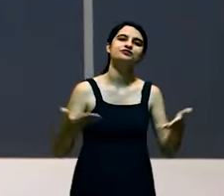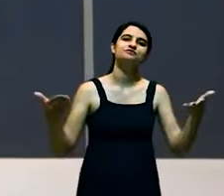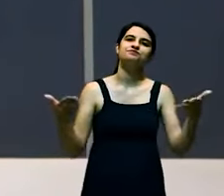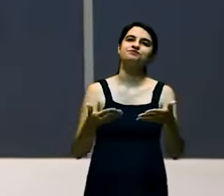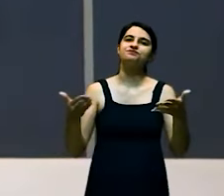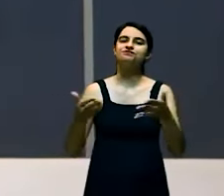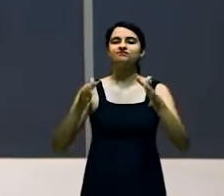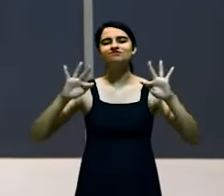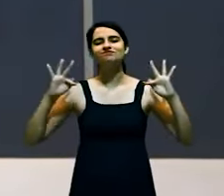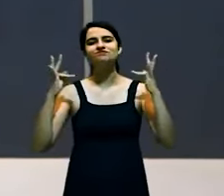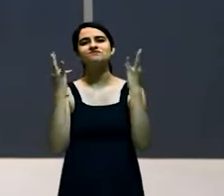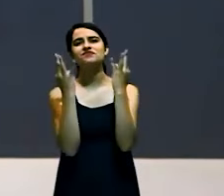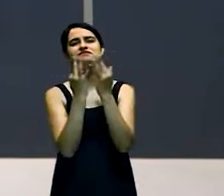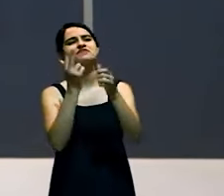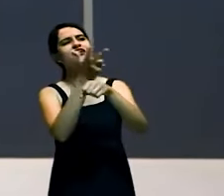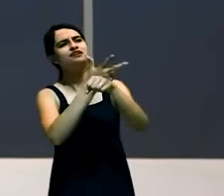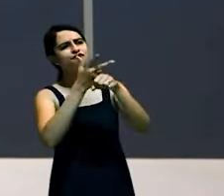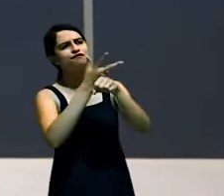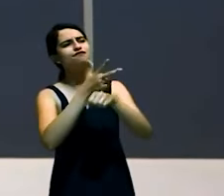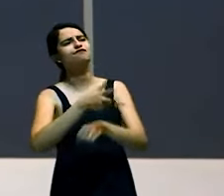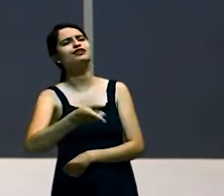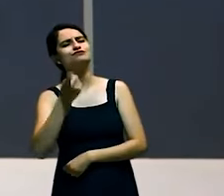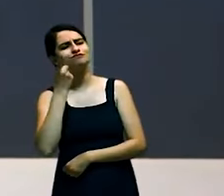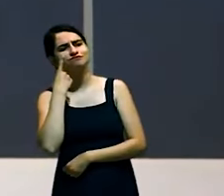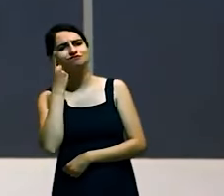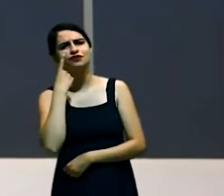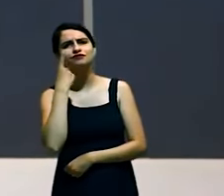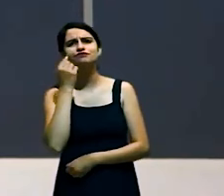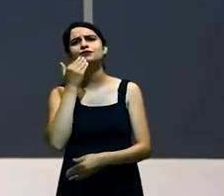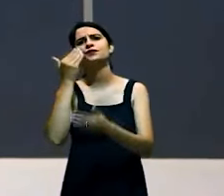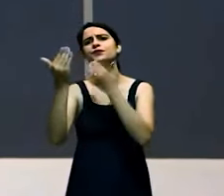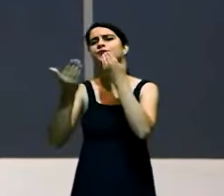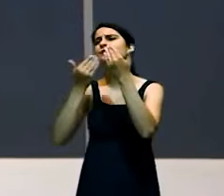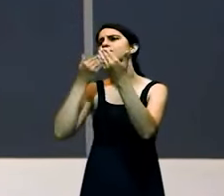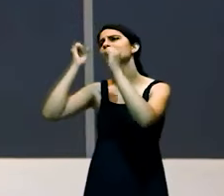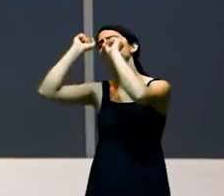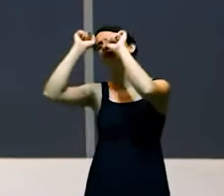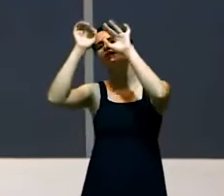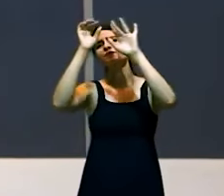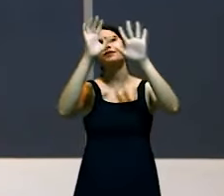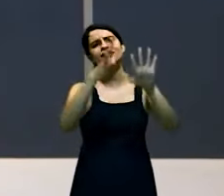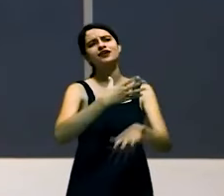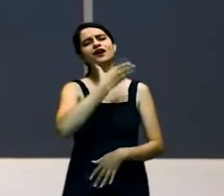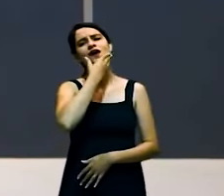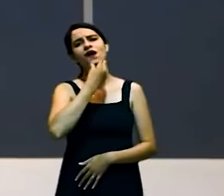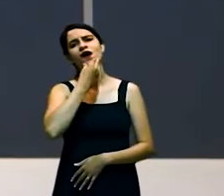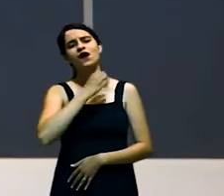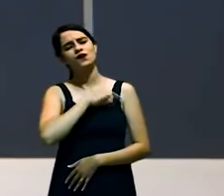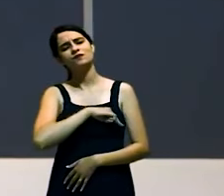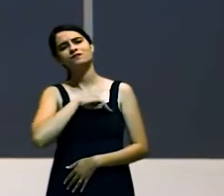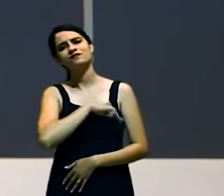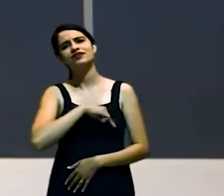no vídeo. Pastor Paulo, irmã Maria, seus filhos, todos os obreiros, toda aquela nação,